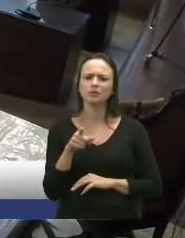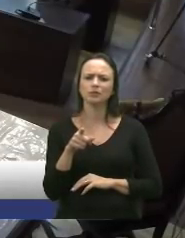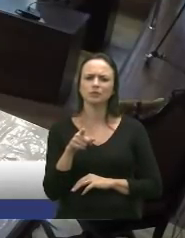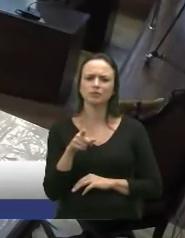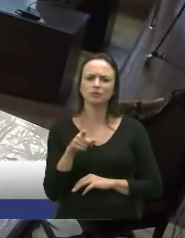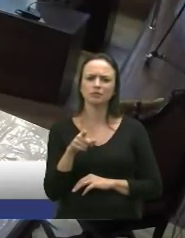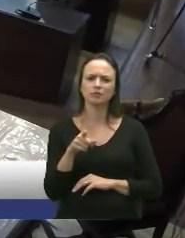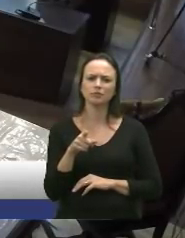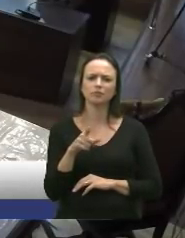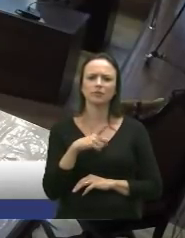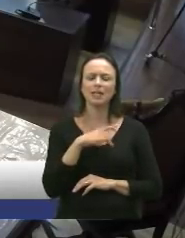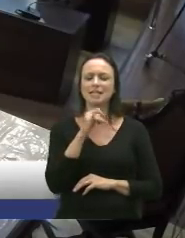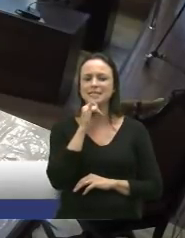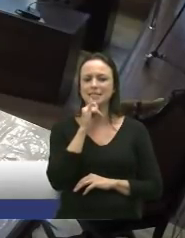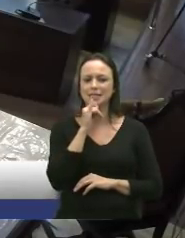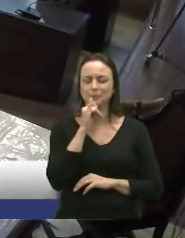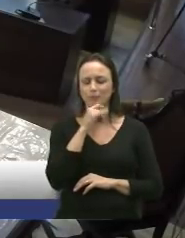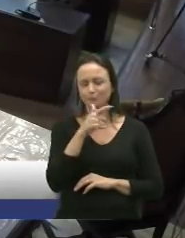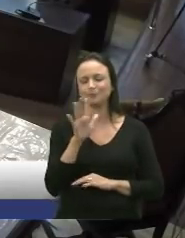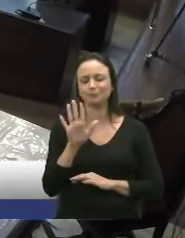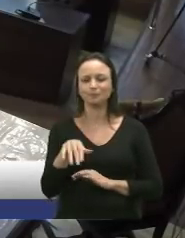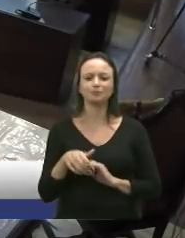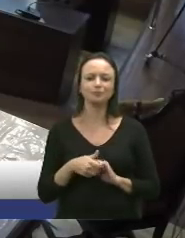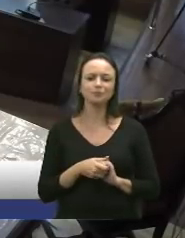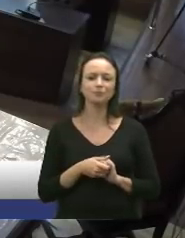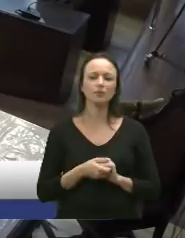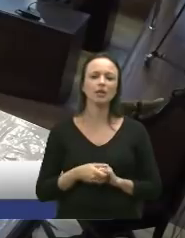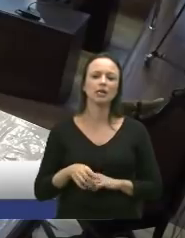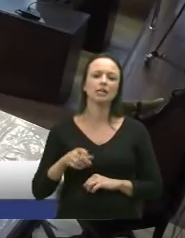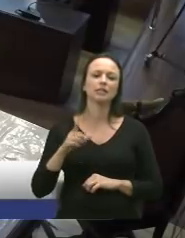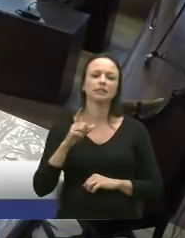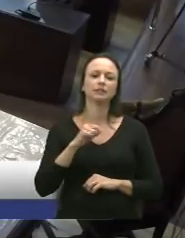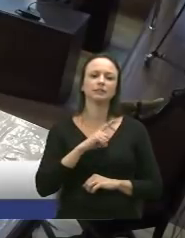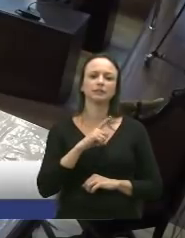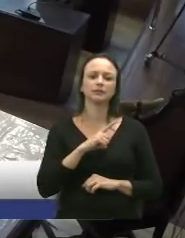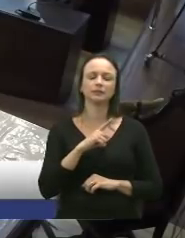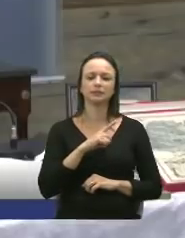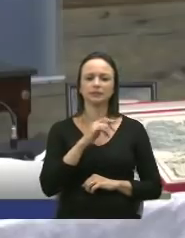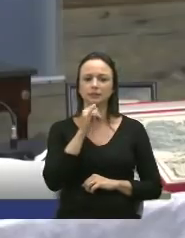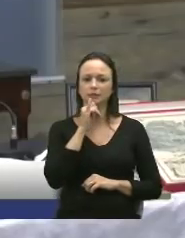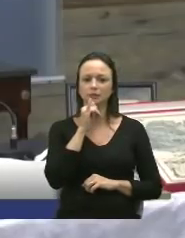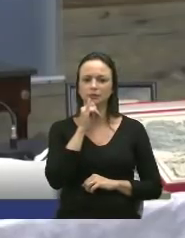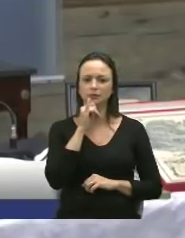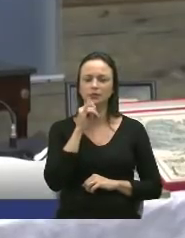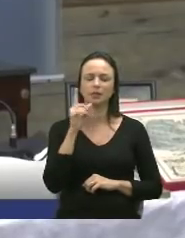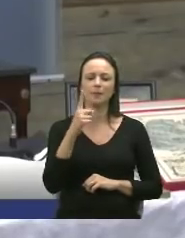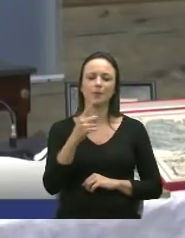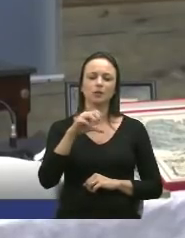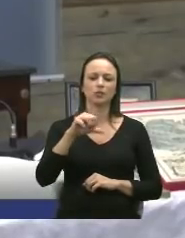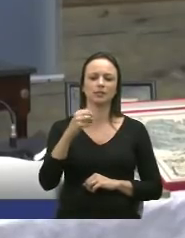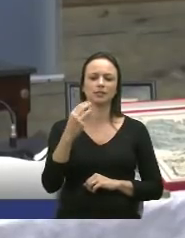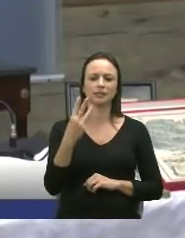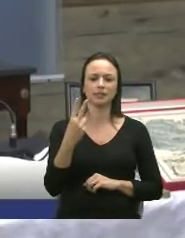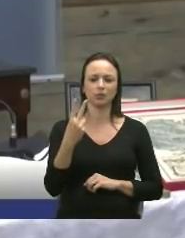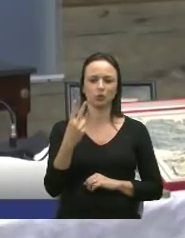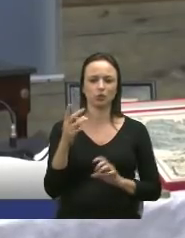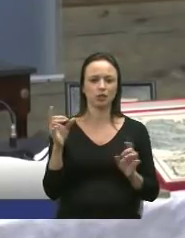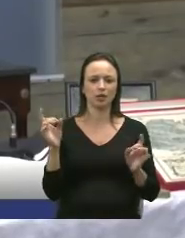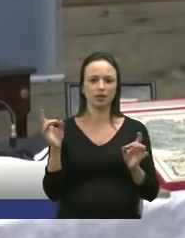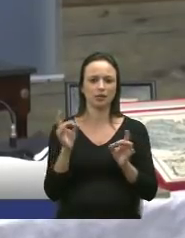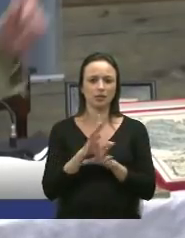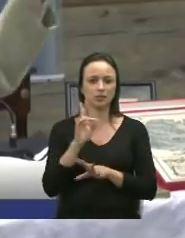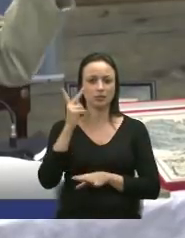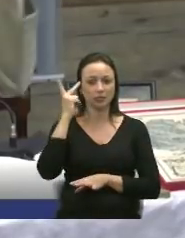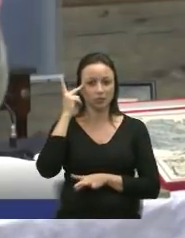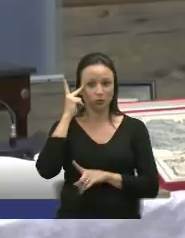Alguns outros exemplos, desculpe. Alguns outros exemplos. Nós temos, por exemplo, que, na verdade, 32 não acabou no Mato Grosso. Não acabou em São